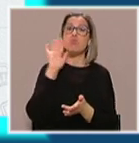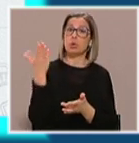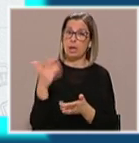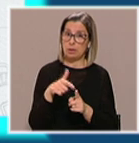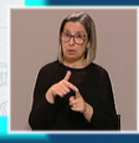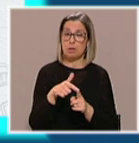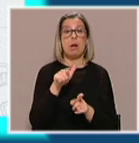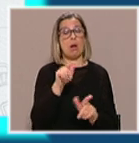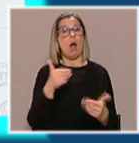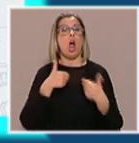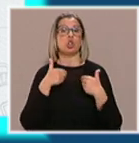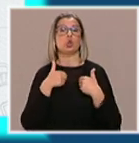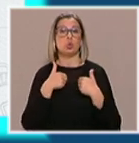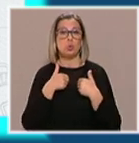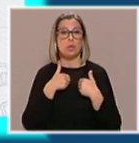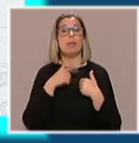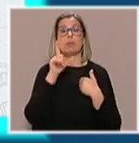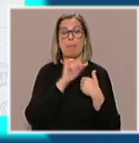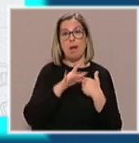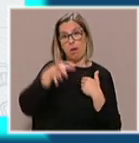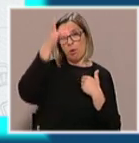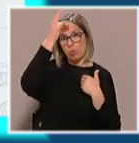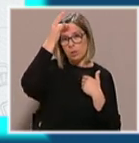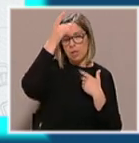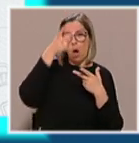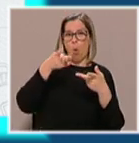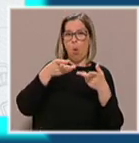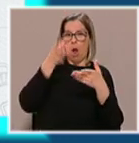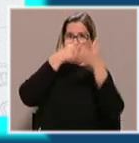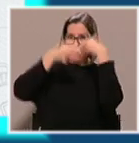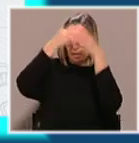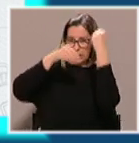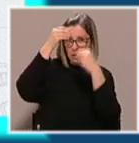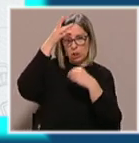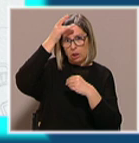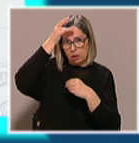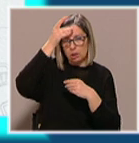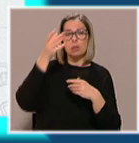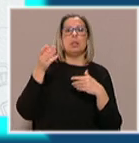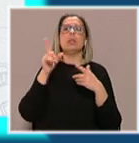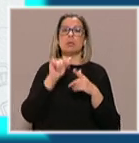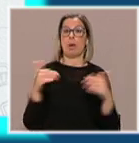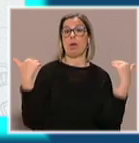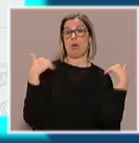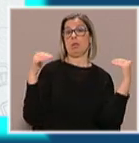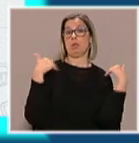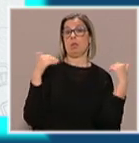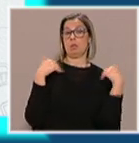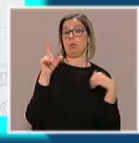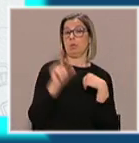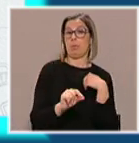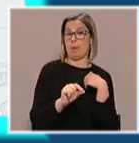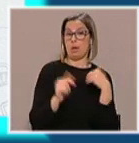na capacidade de memorização, da aprendizagem, bem como o exercício físico.